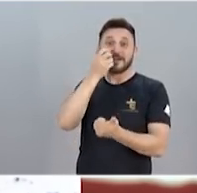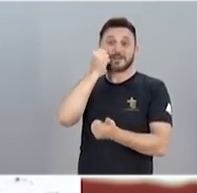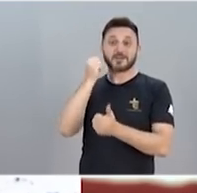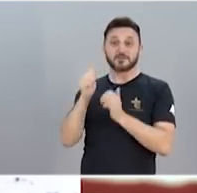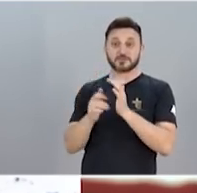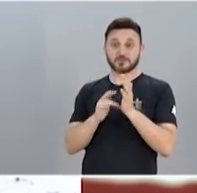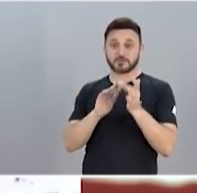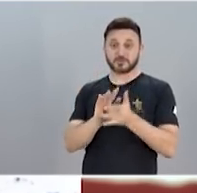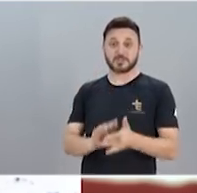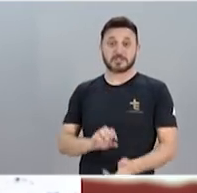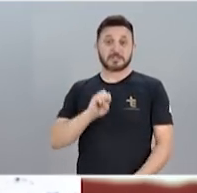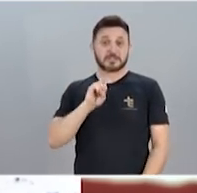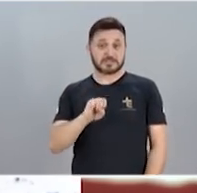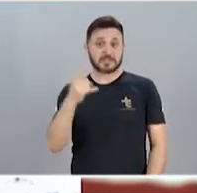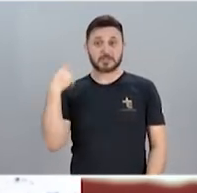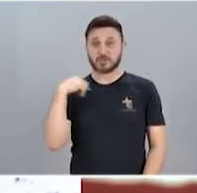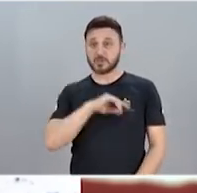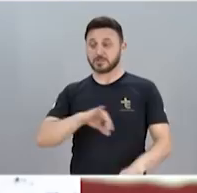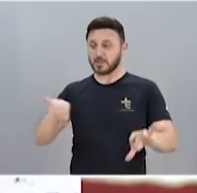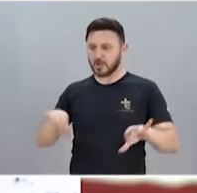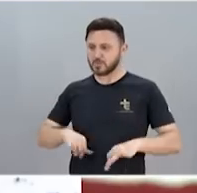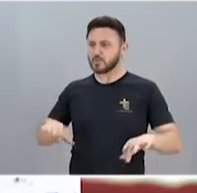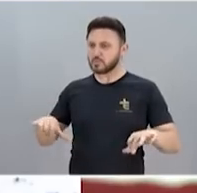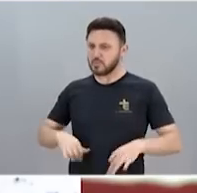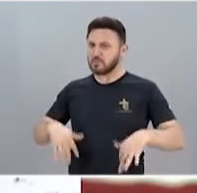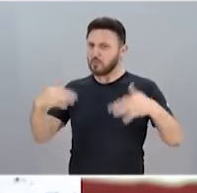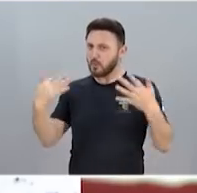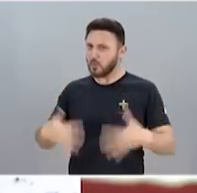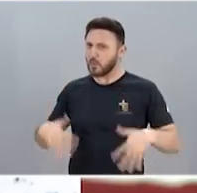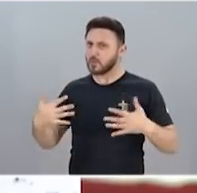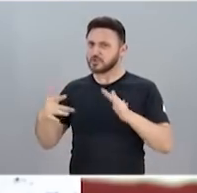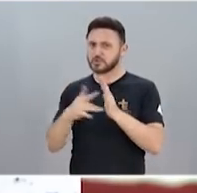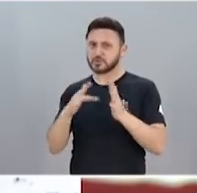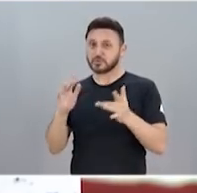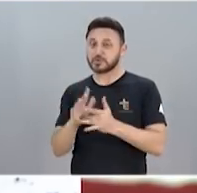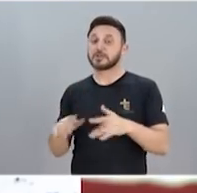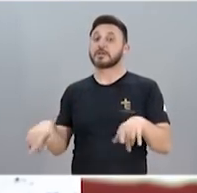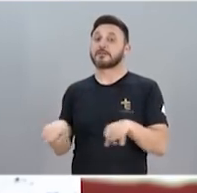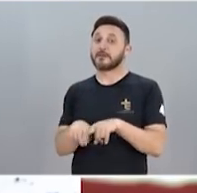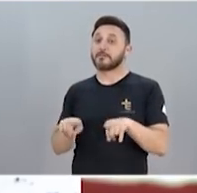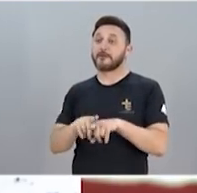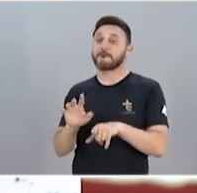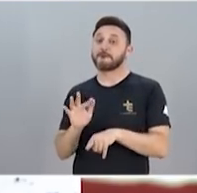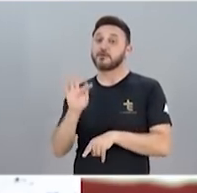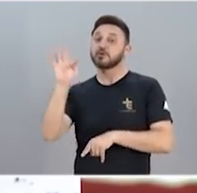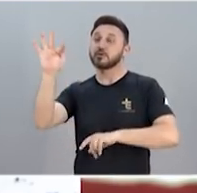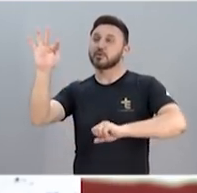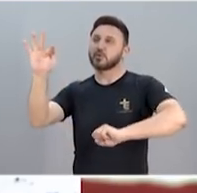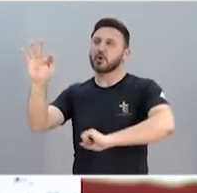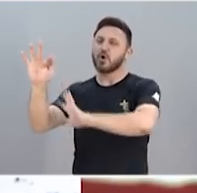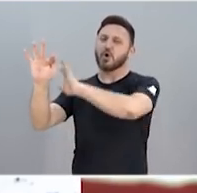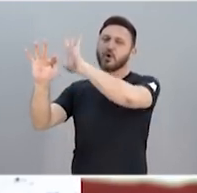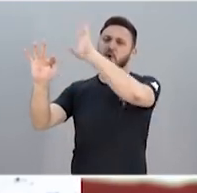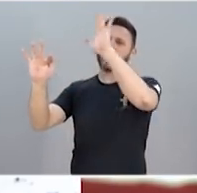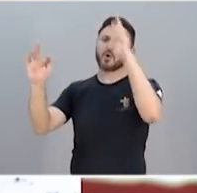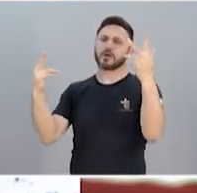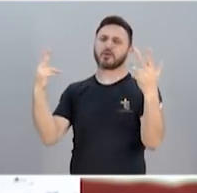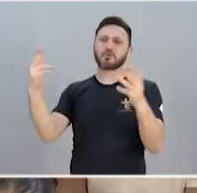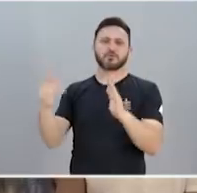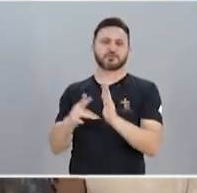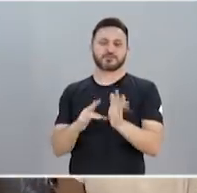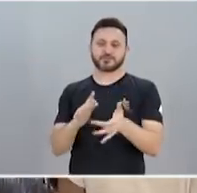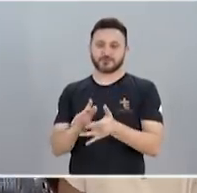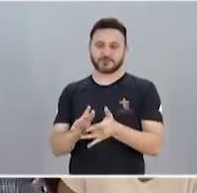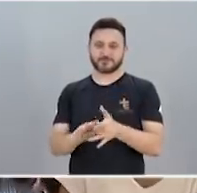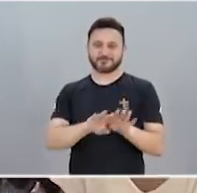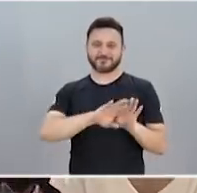Se realmente sofremos com Ele, é para sermos também glorificados com Ele. Palavra do